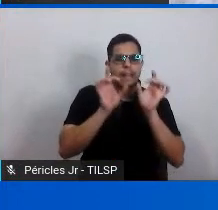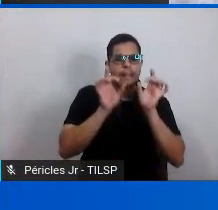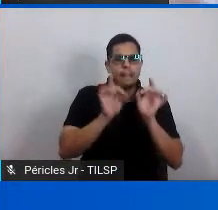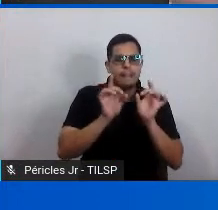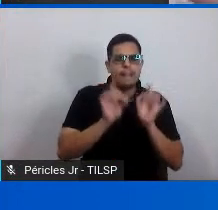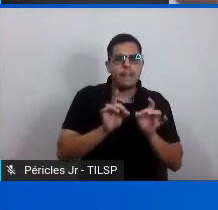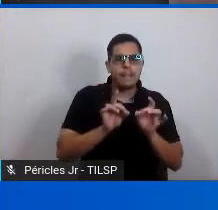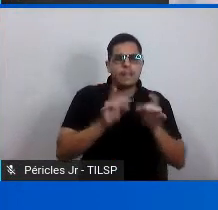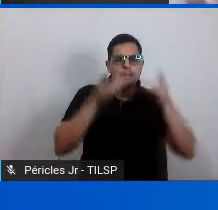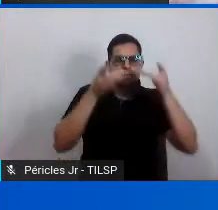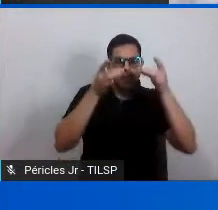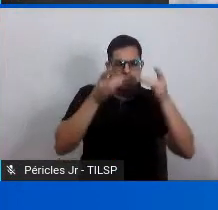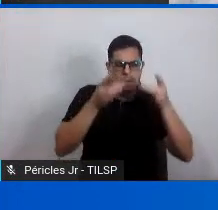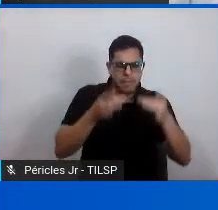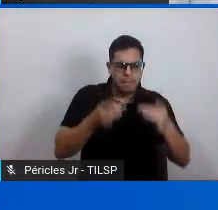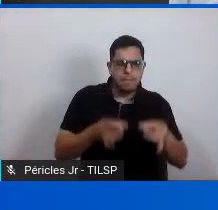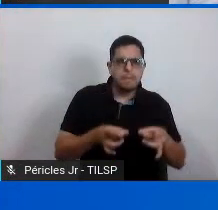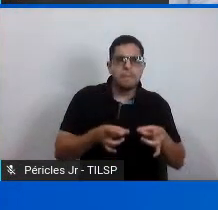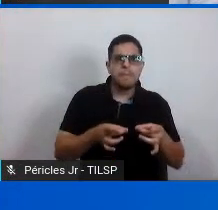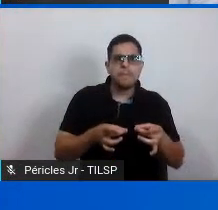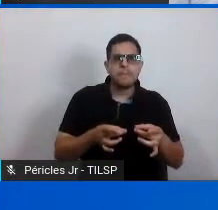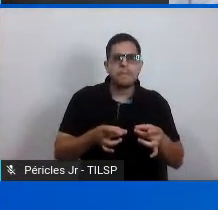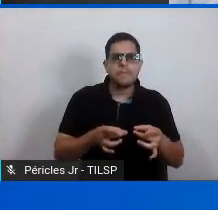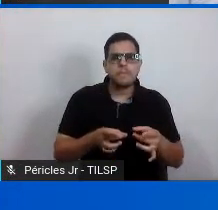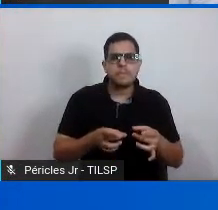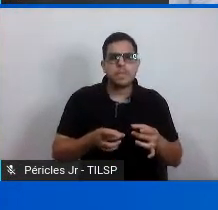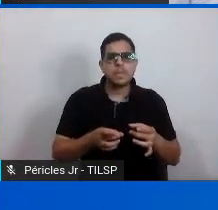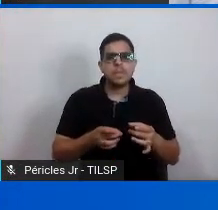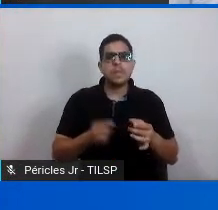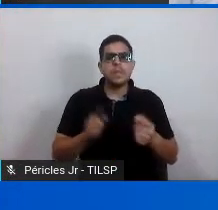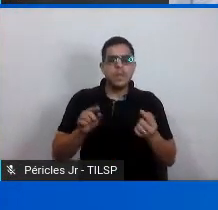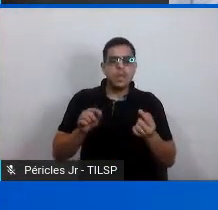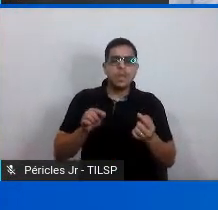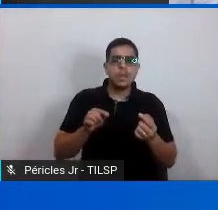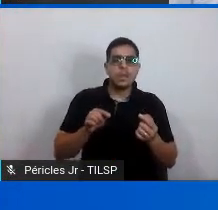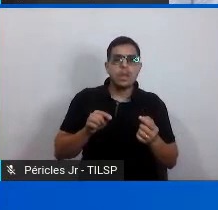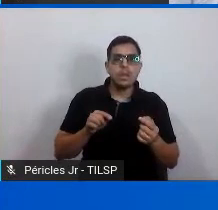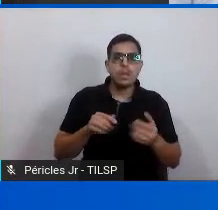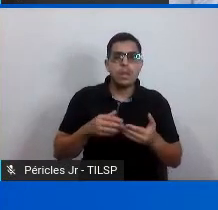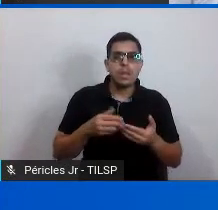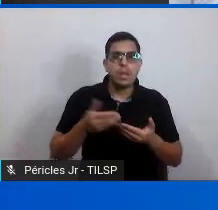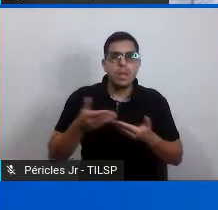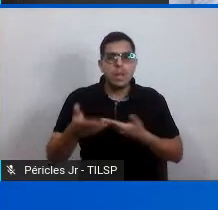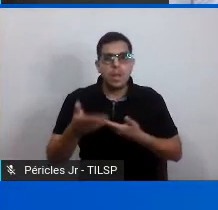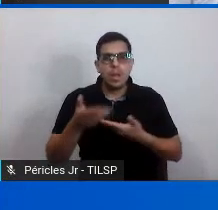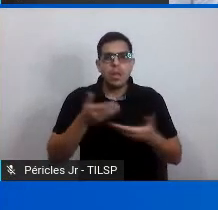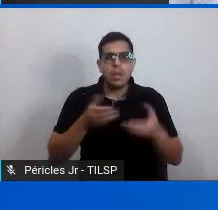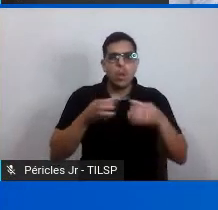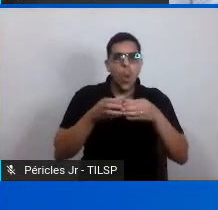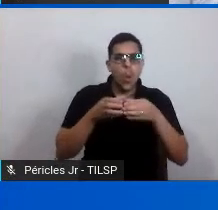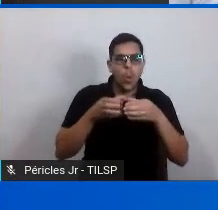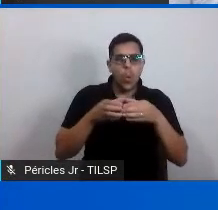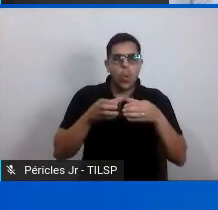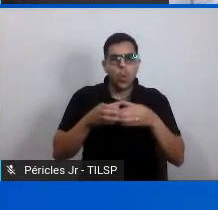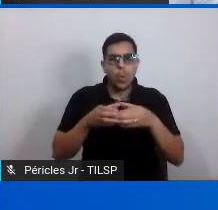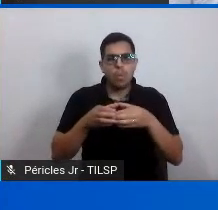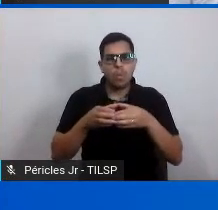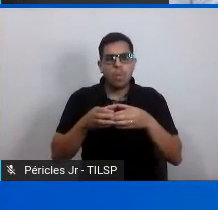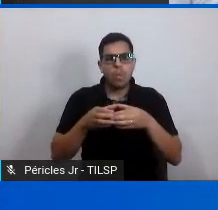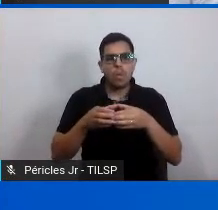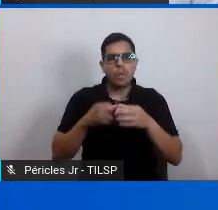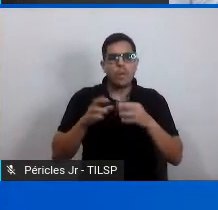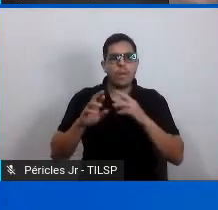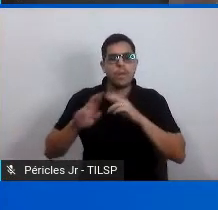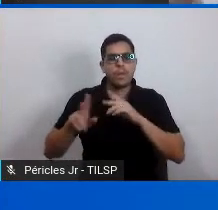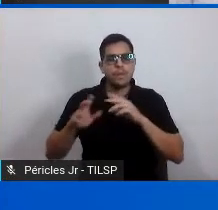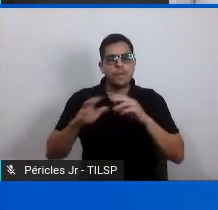fala Inicial tem identidade de grupo e são diferentes em diferentes contextos socioculturais então eu não falo